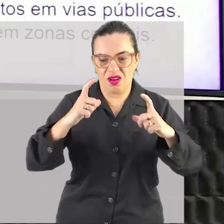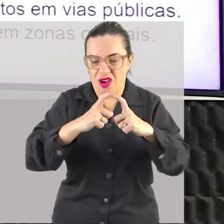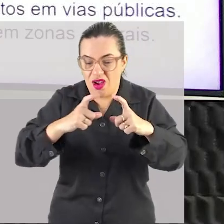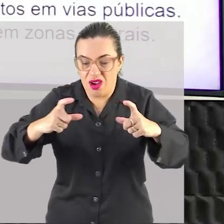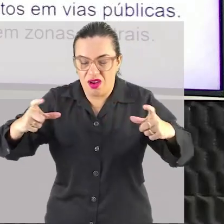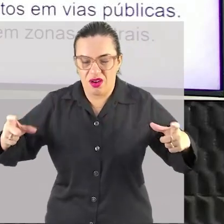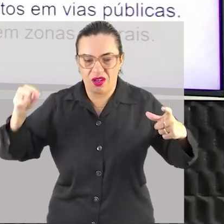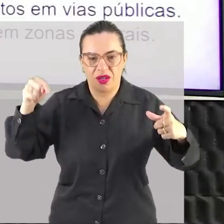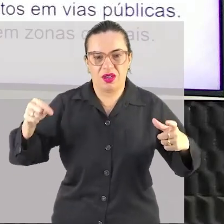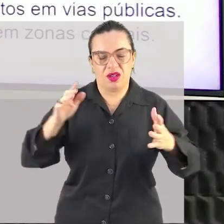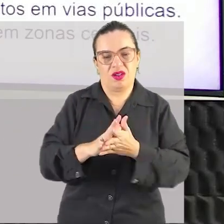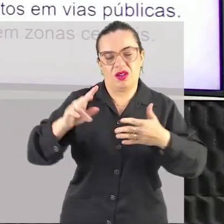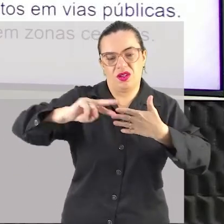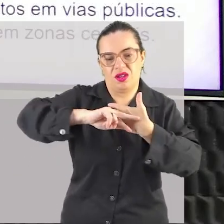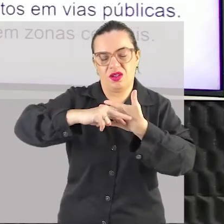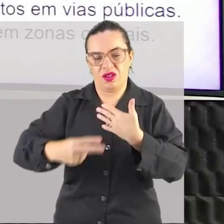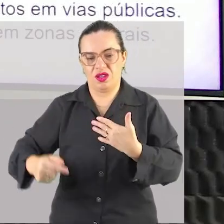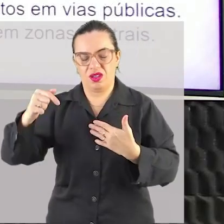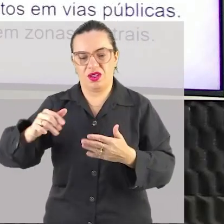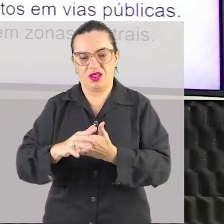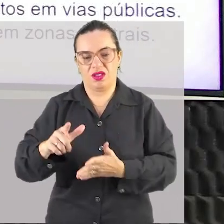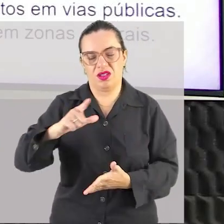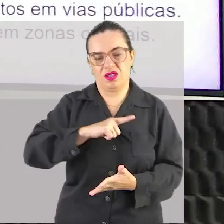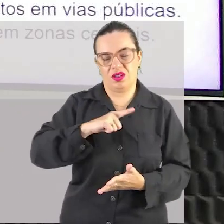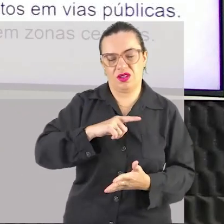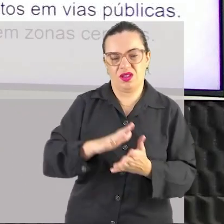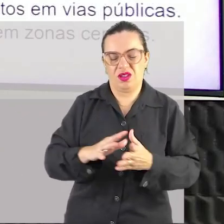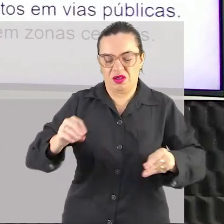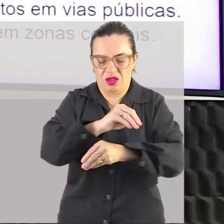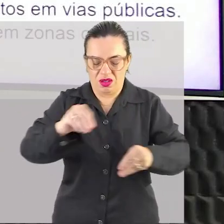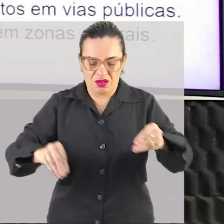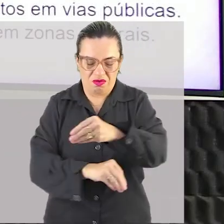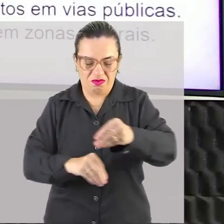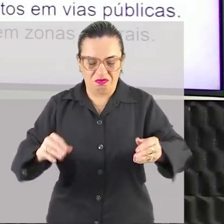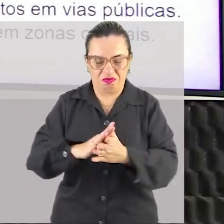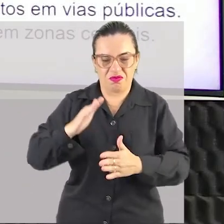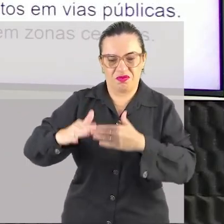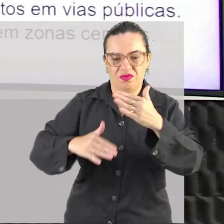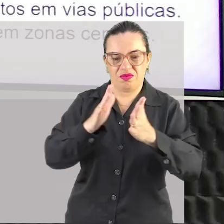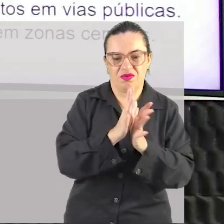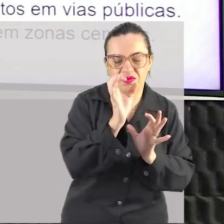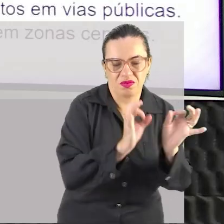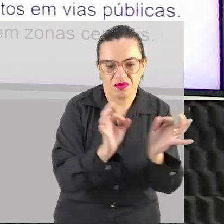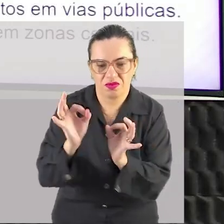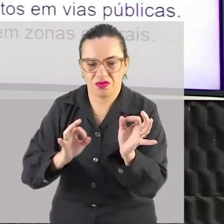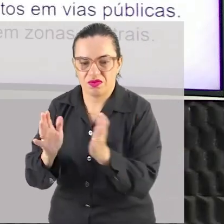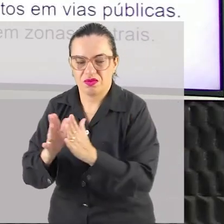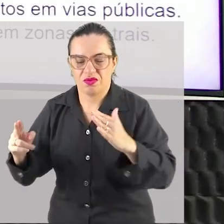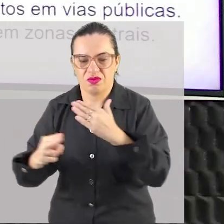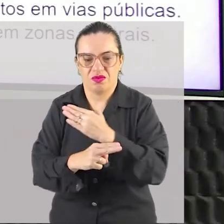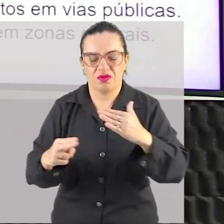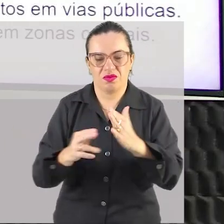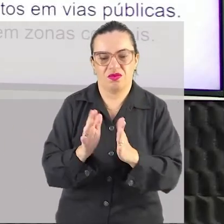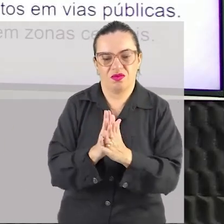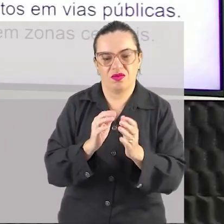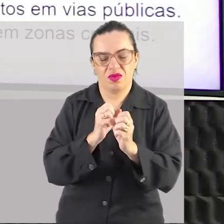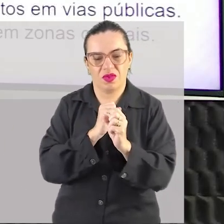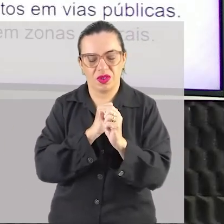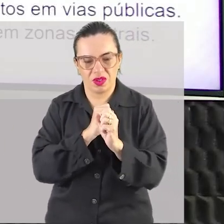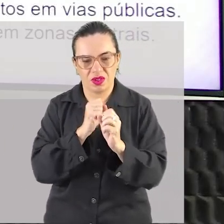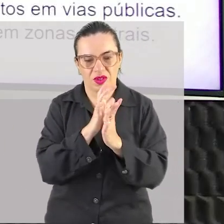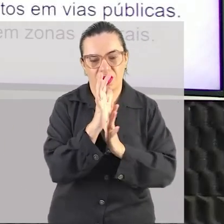gigantesca E com isso acabassem atropelando o processo de planejamento Urbano e de construção